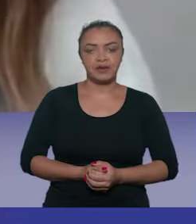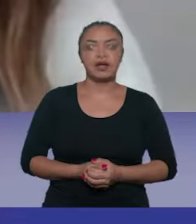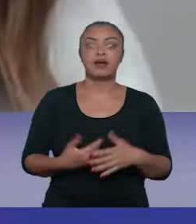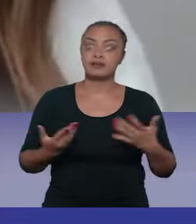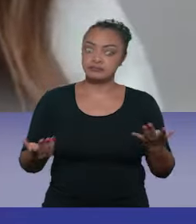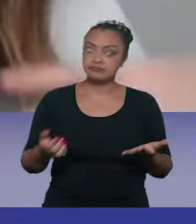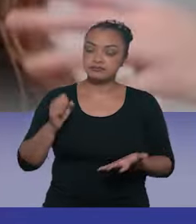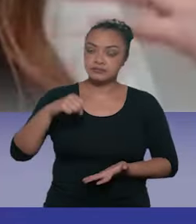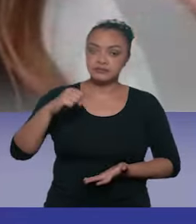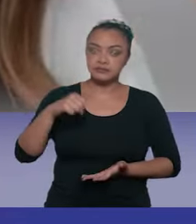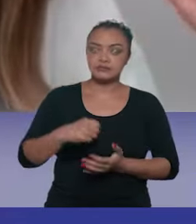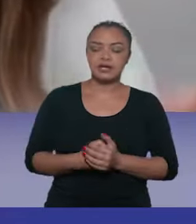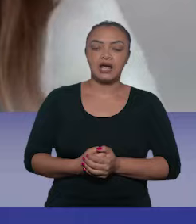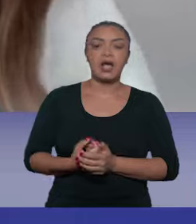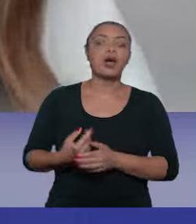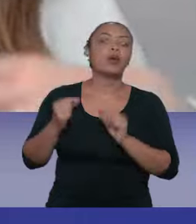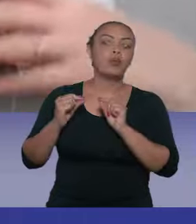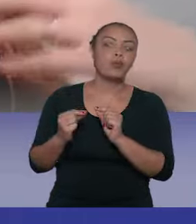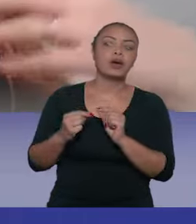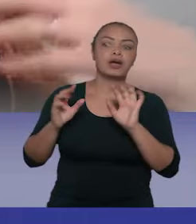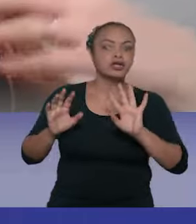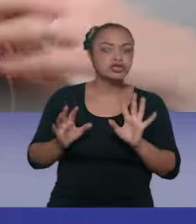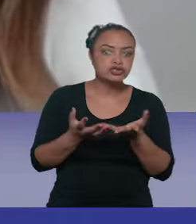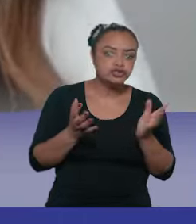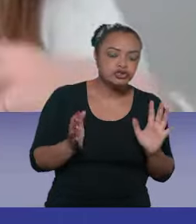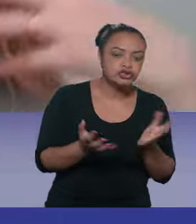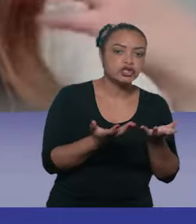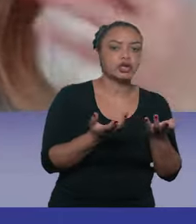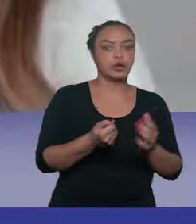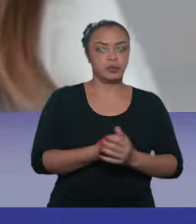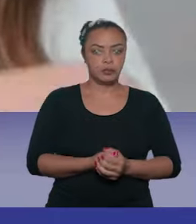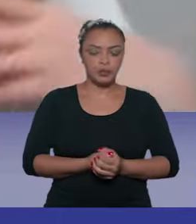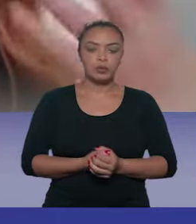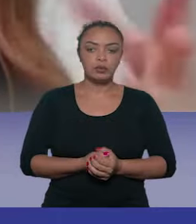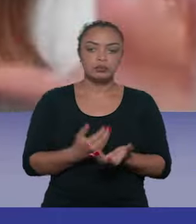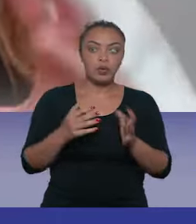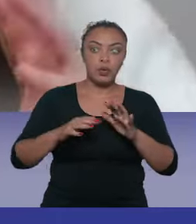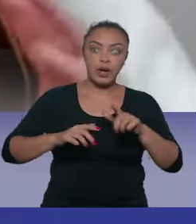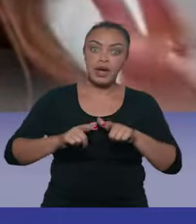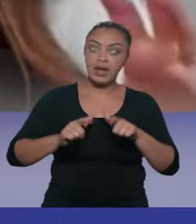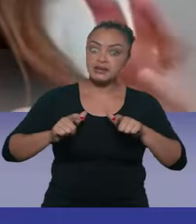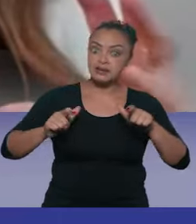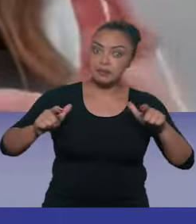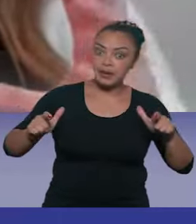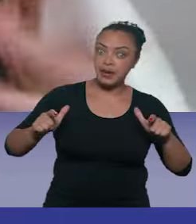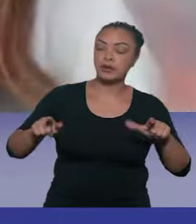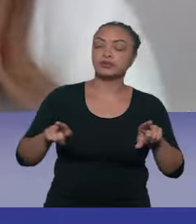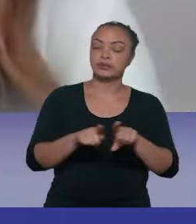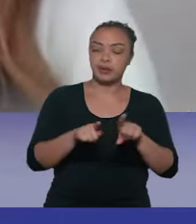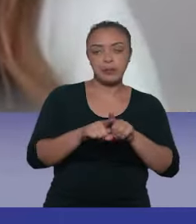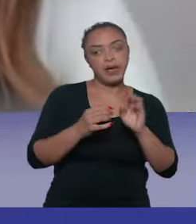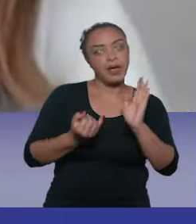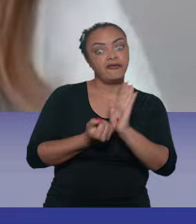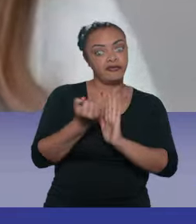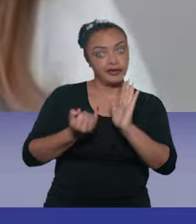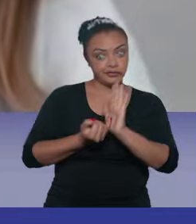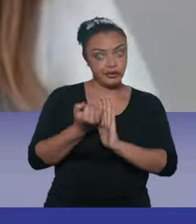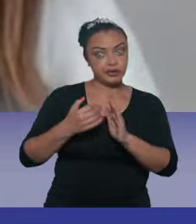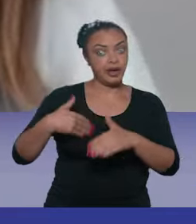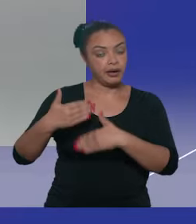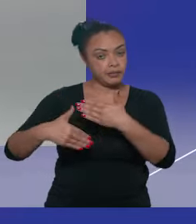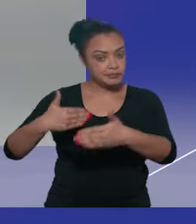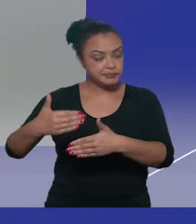nossa conversa, né? Ali, todos aqueles estímulos, crescimento pujante e aí um processo inflacionário,